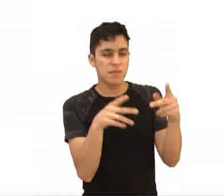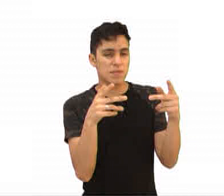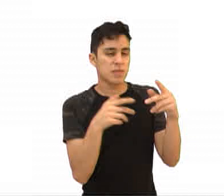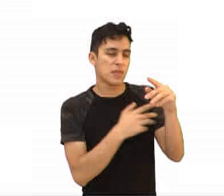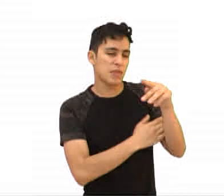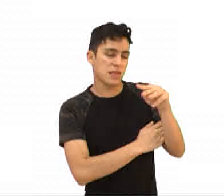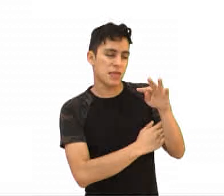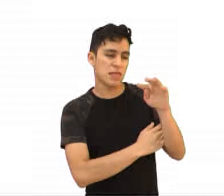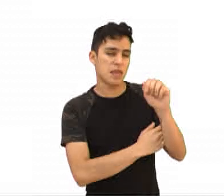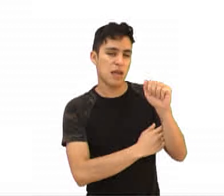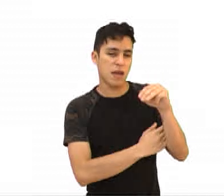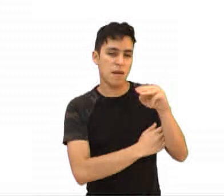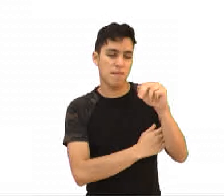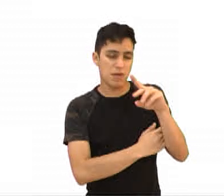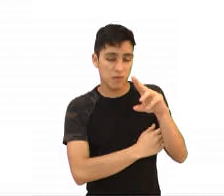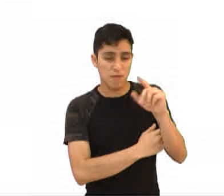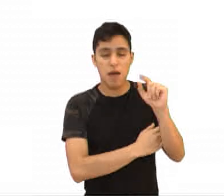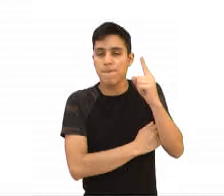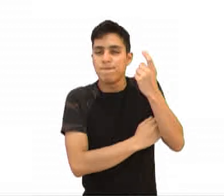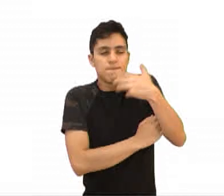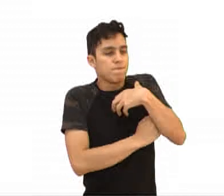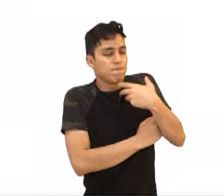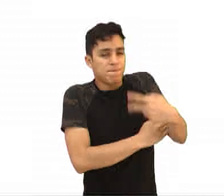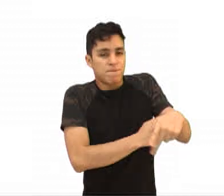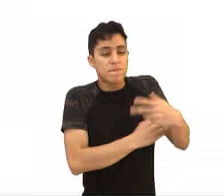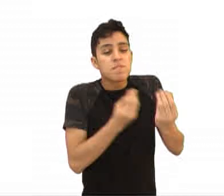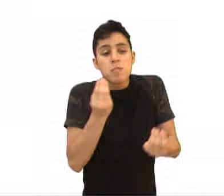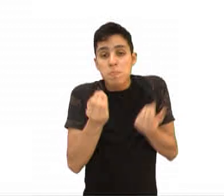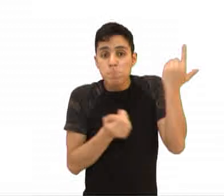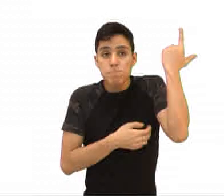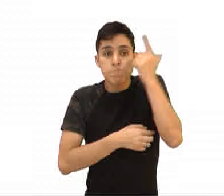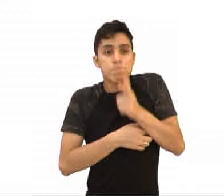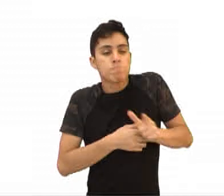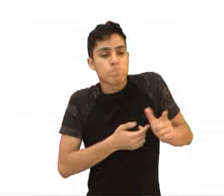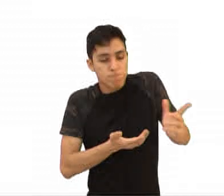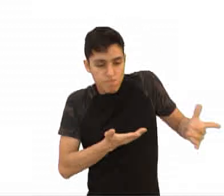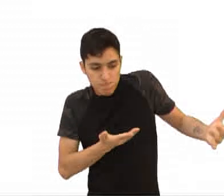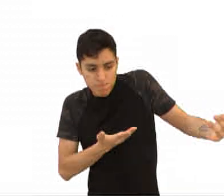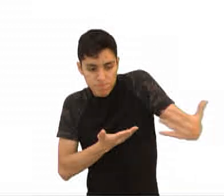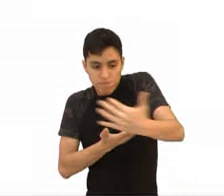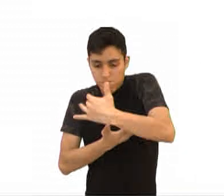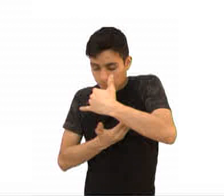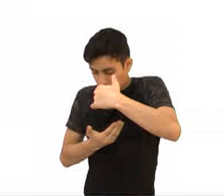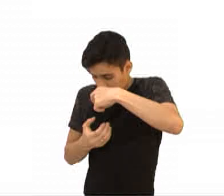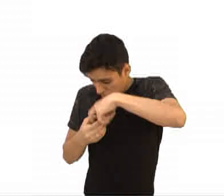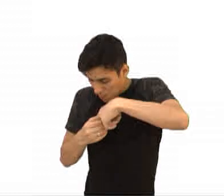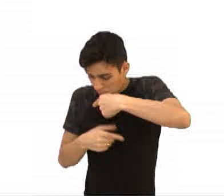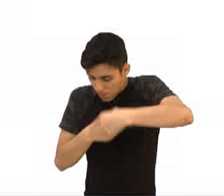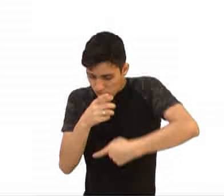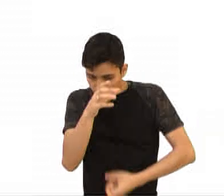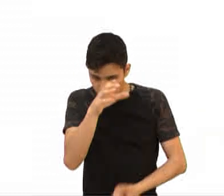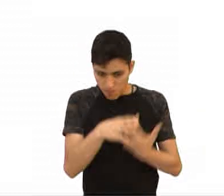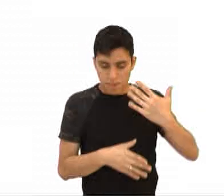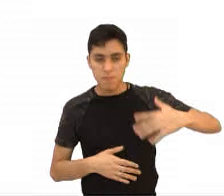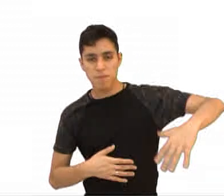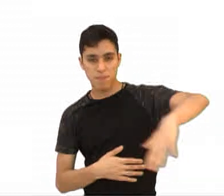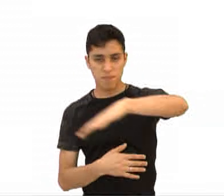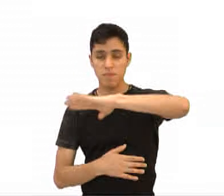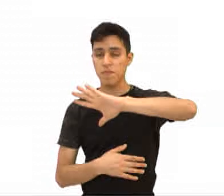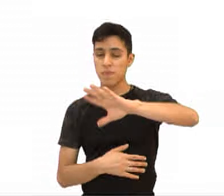conta Miranda, são únicas desse ambiente. E para ter sucesso em uma etapa de refaunação, o processo de restaurar a fauna,